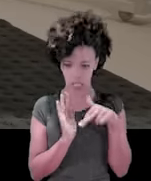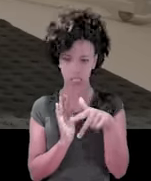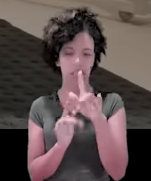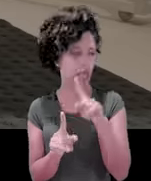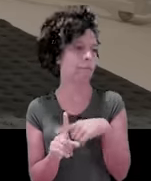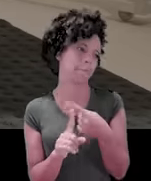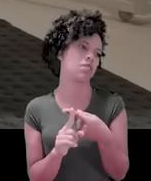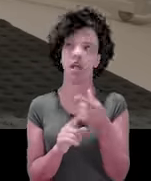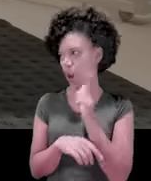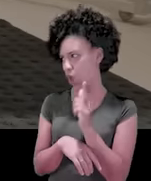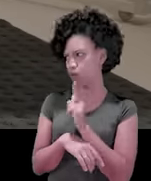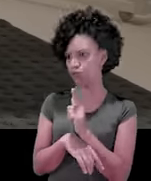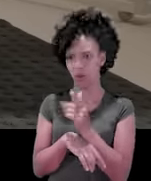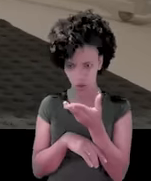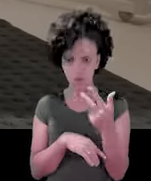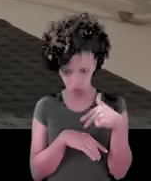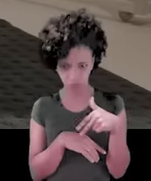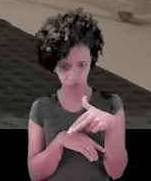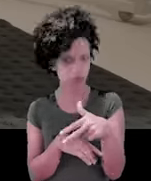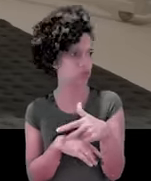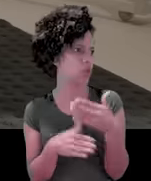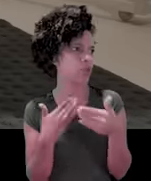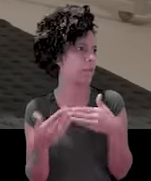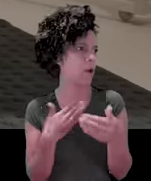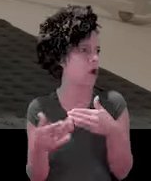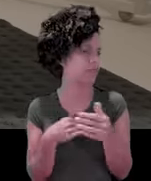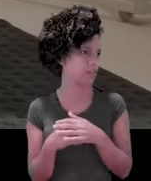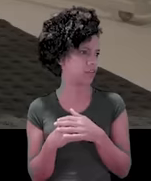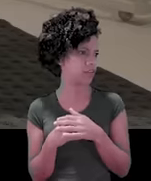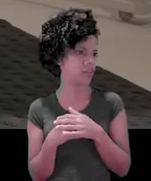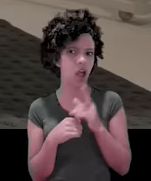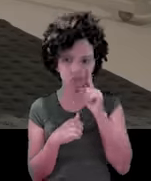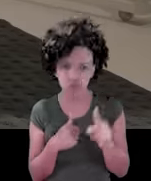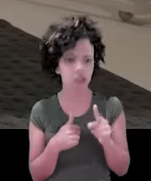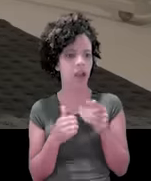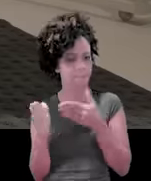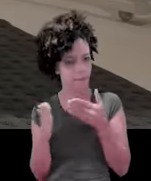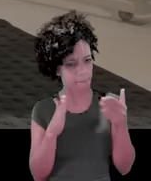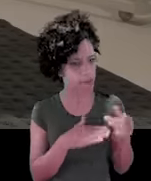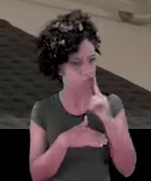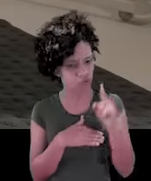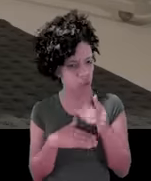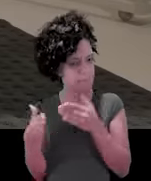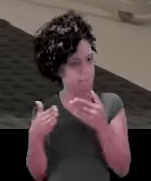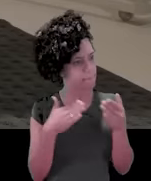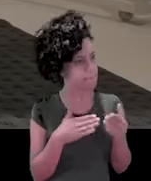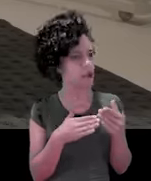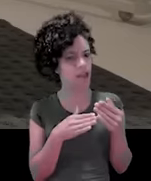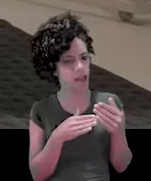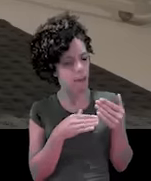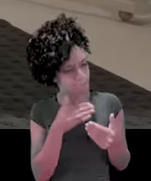lógico forró eu vou andar tudo isso importa dia para os dias é um dia para o outro